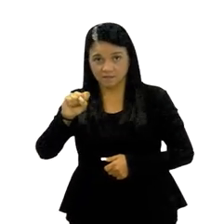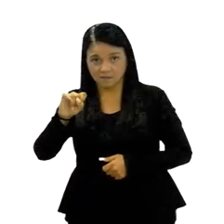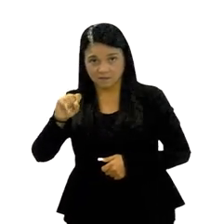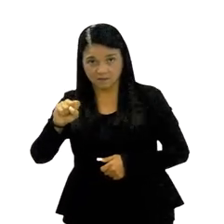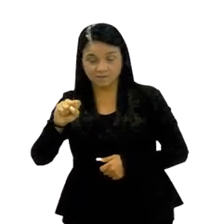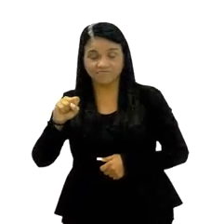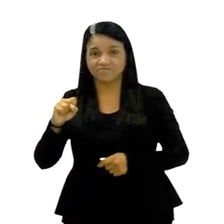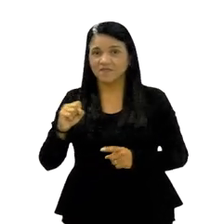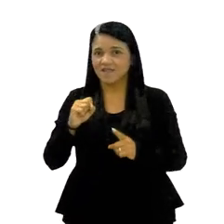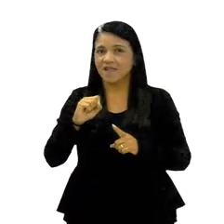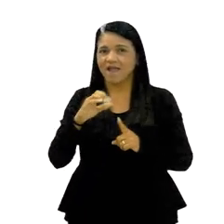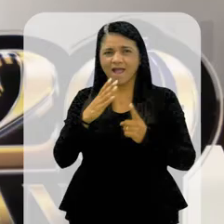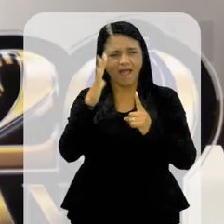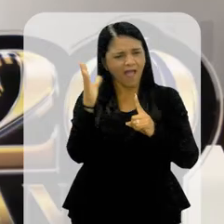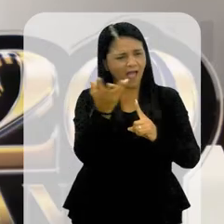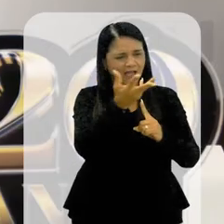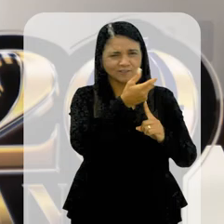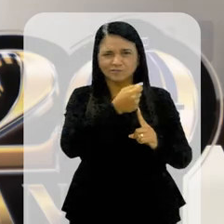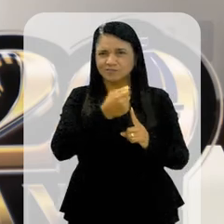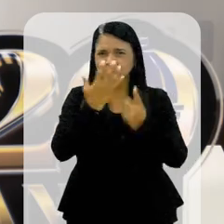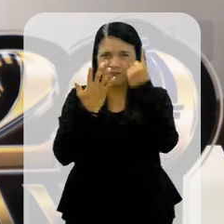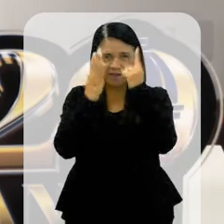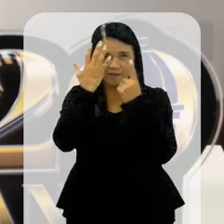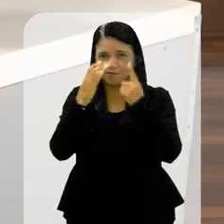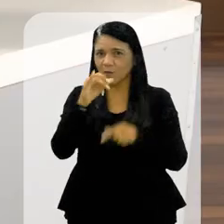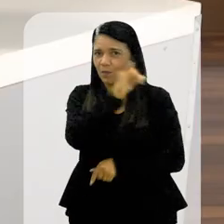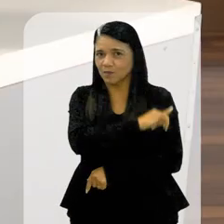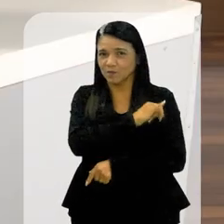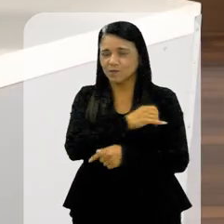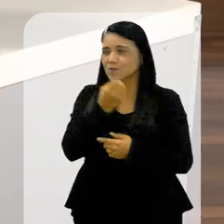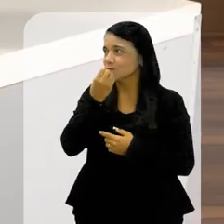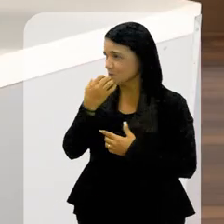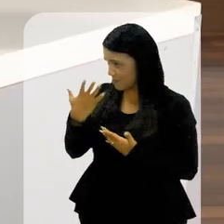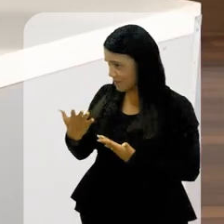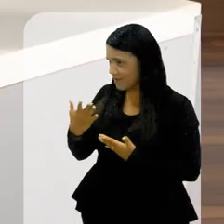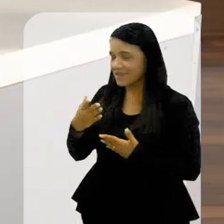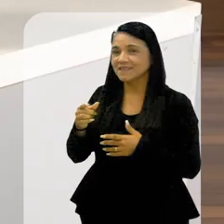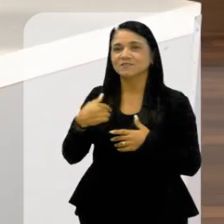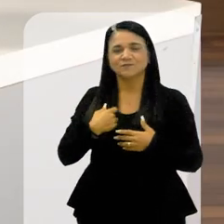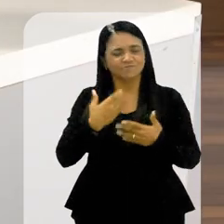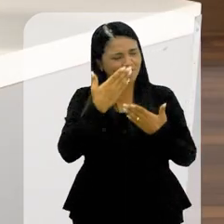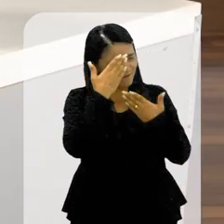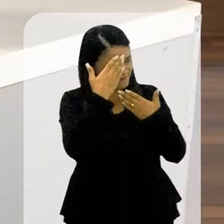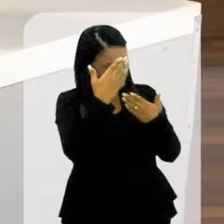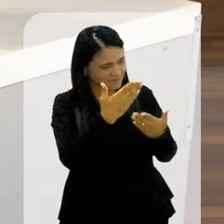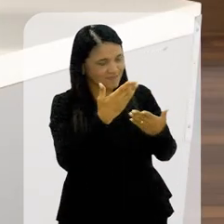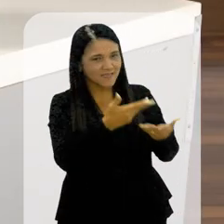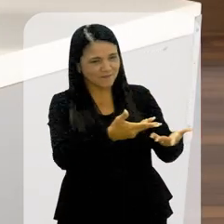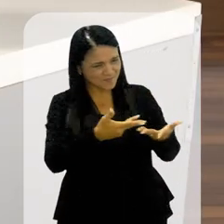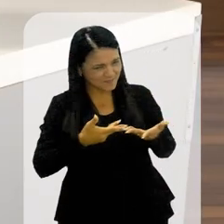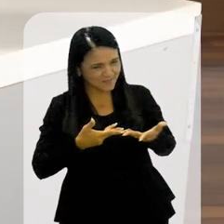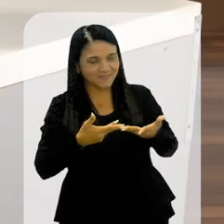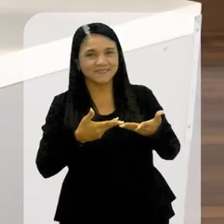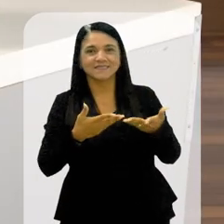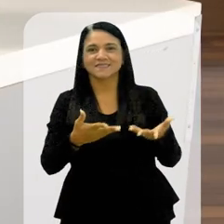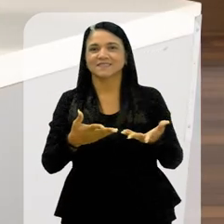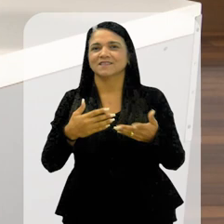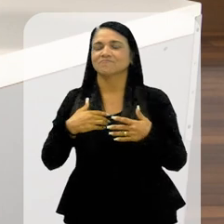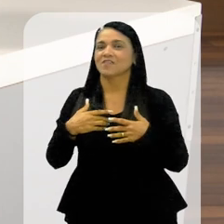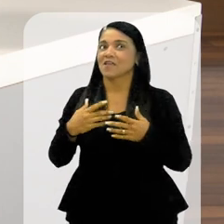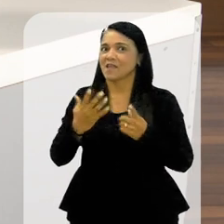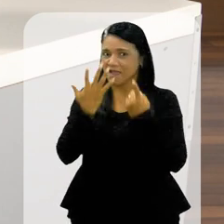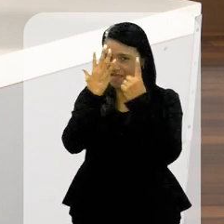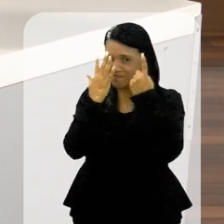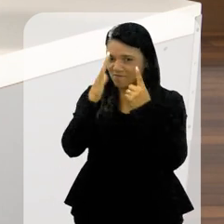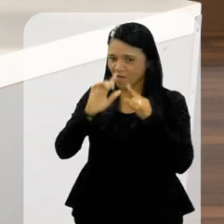Carioca. Leandro, tudo bem com você? Tudo bem. Te agradecer a presença. Eu que agradeço. Nesse pós-Carnaval, né? Todo mundo